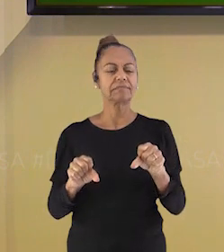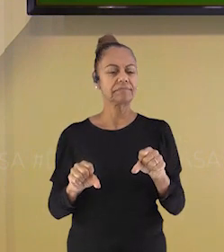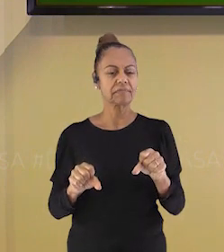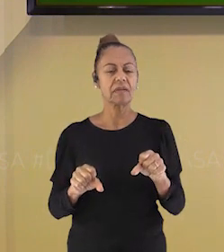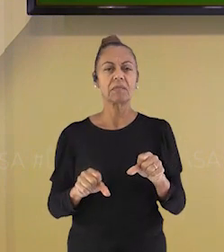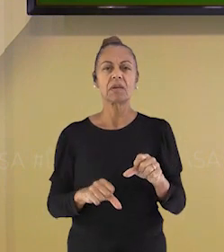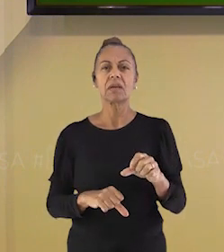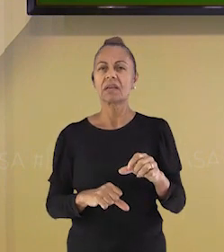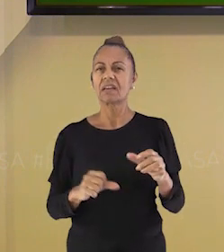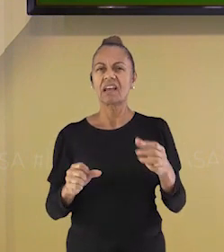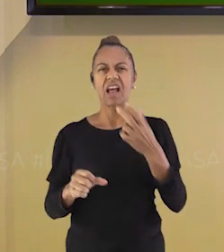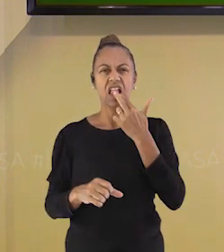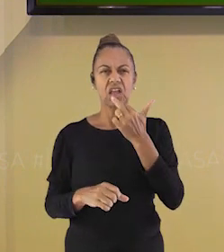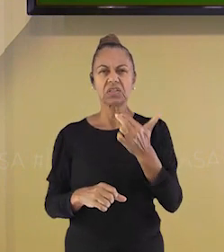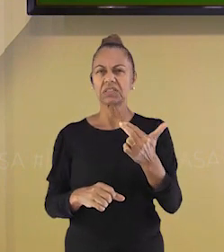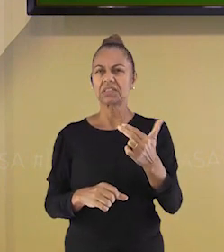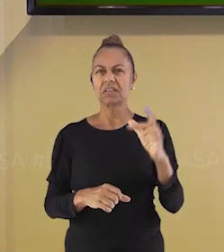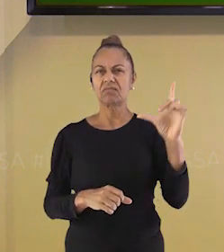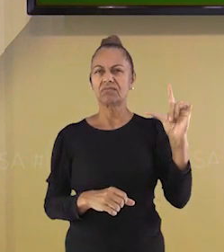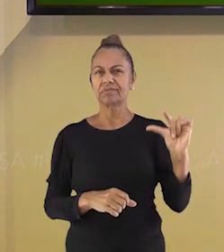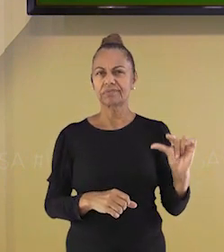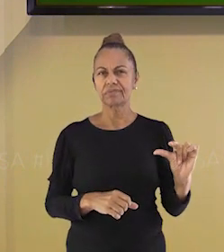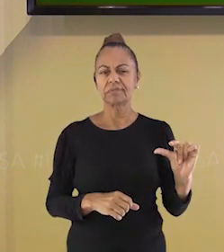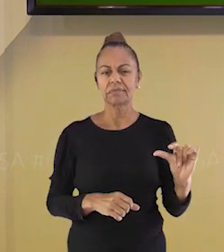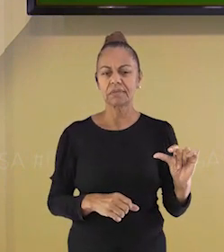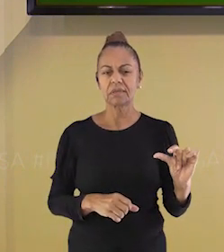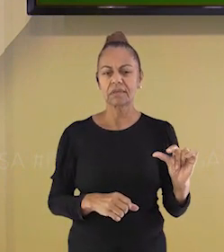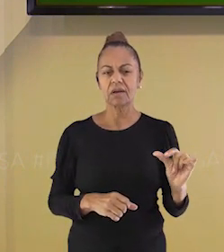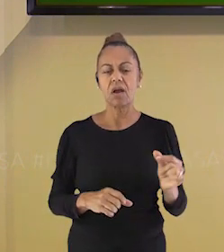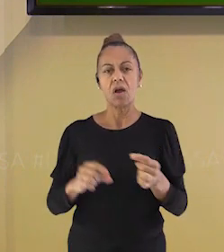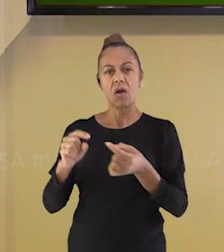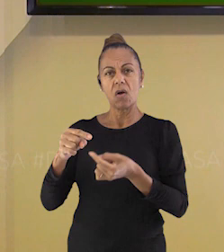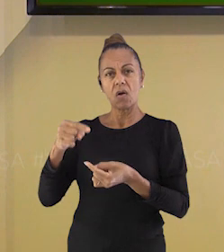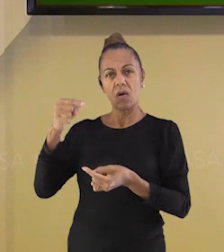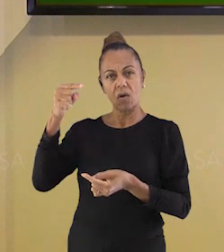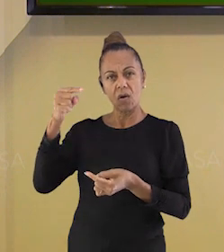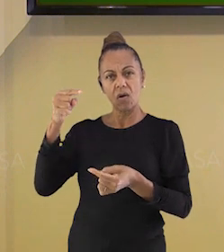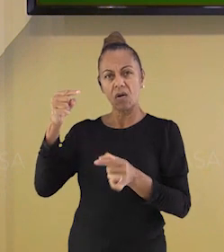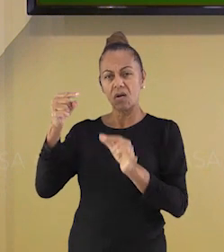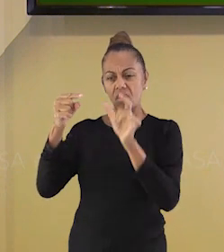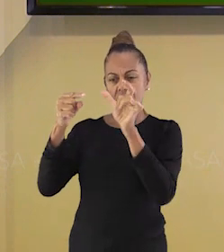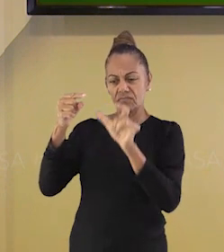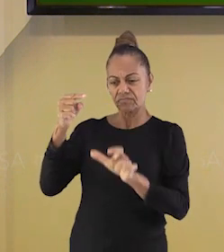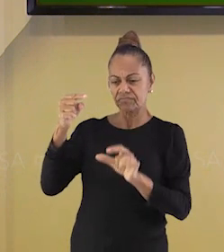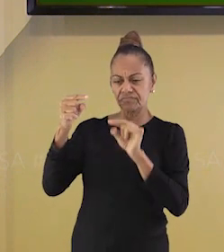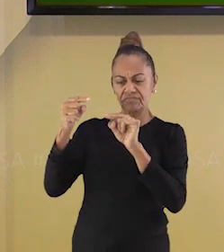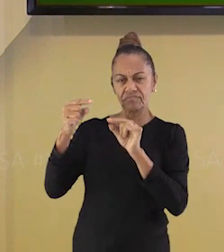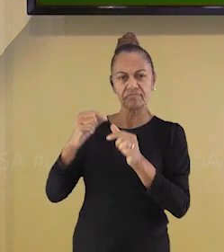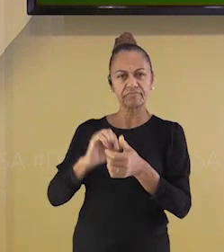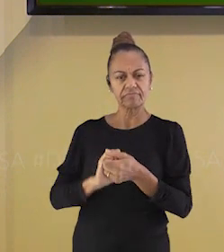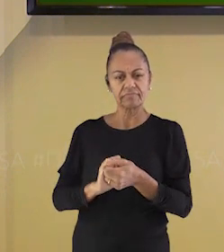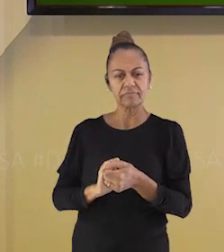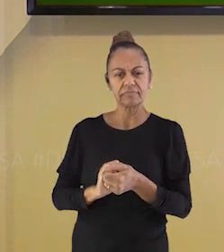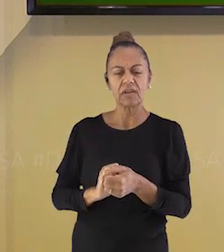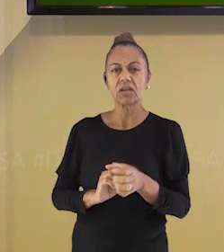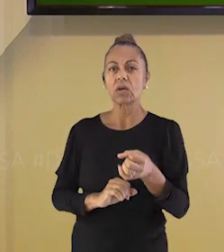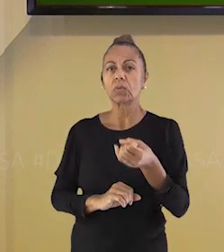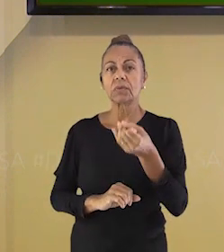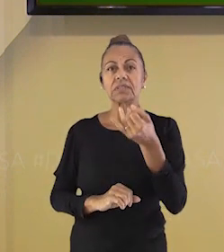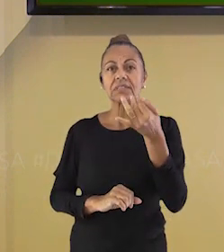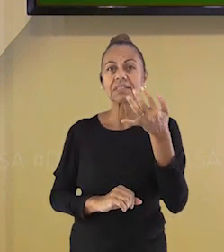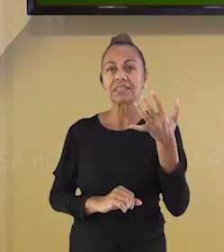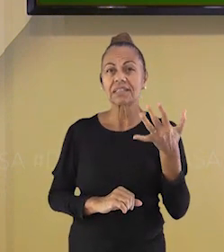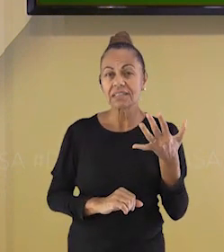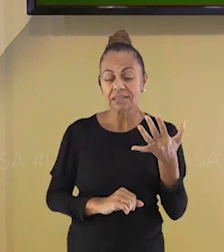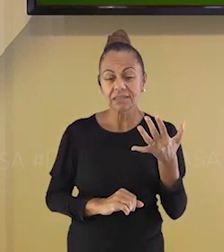muitos, infelizmente possui um baixo teor nutricional. Observem o que diz a descrição de um desses